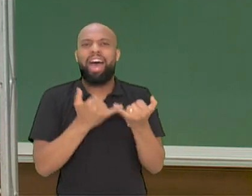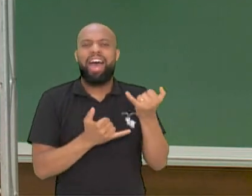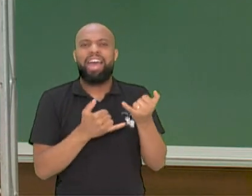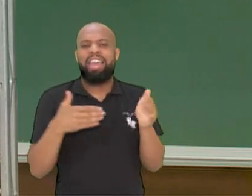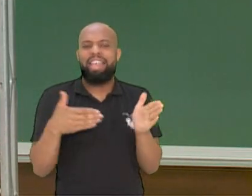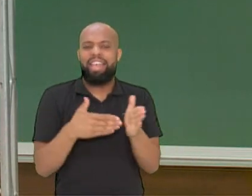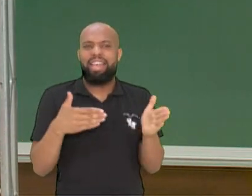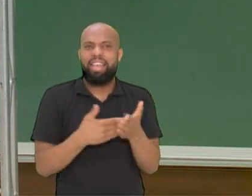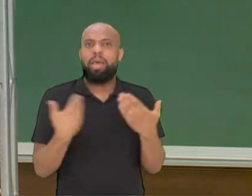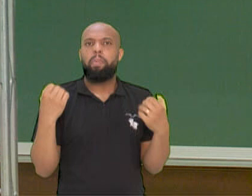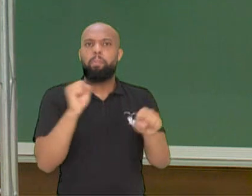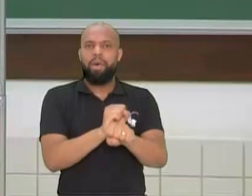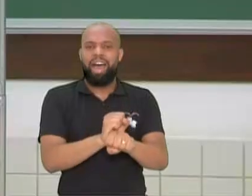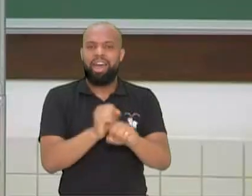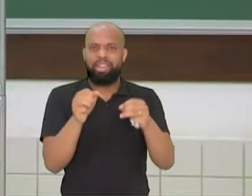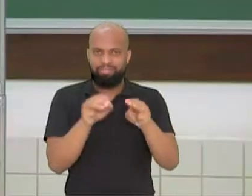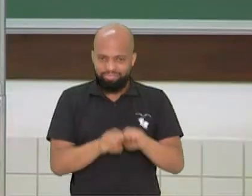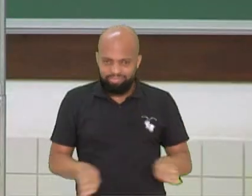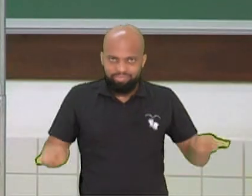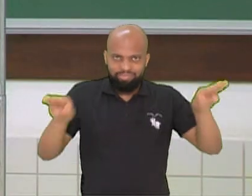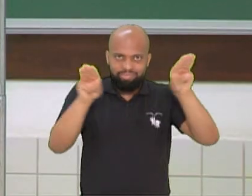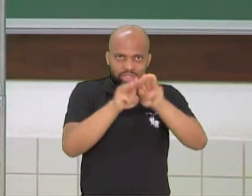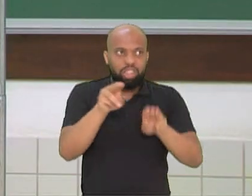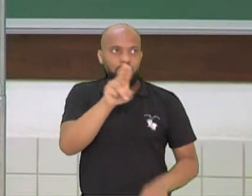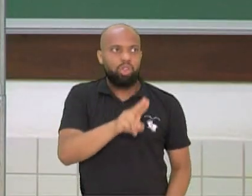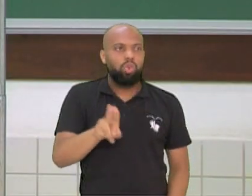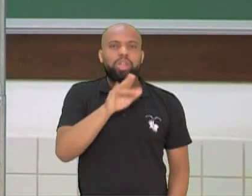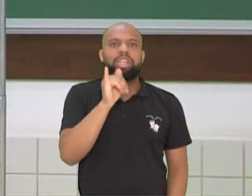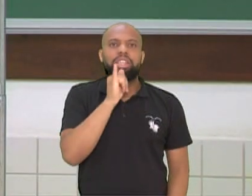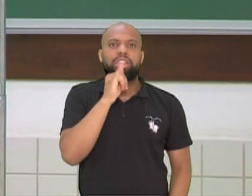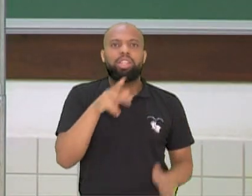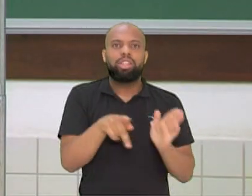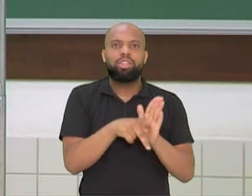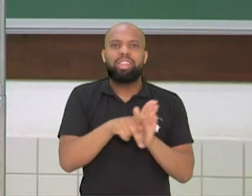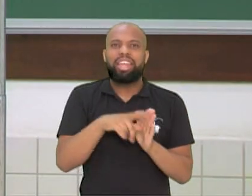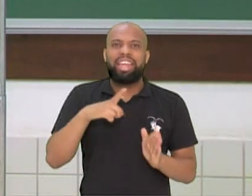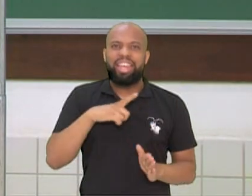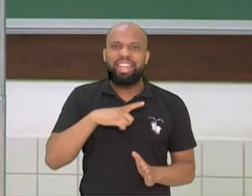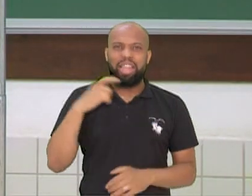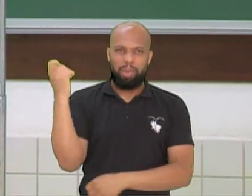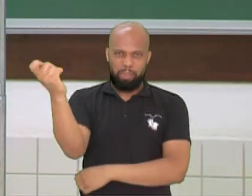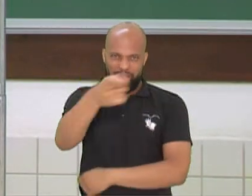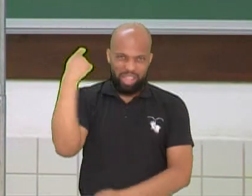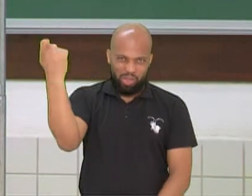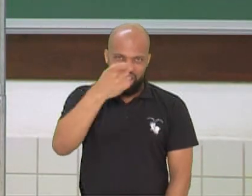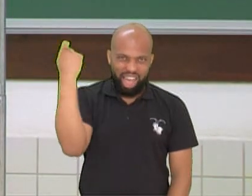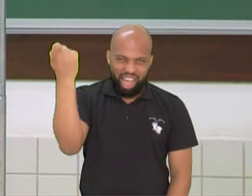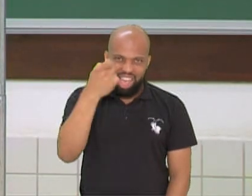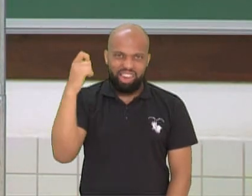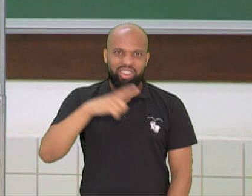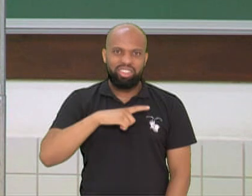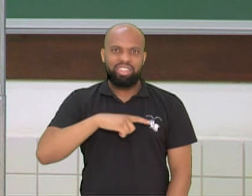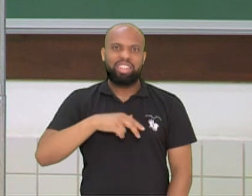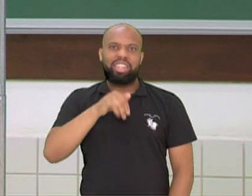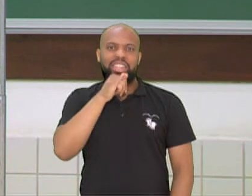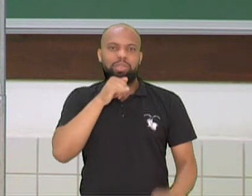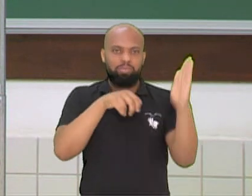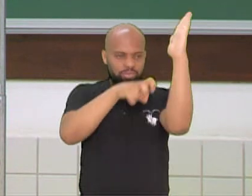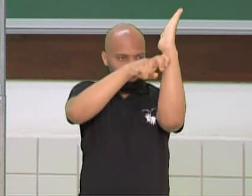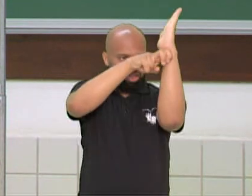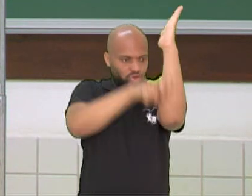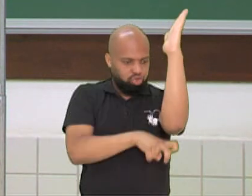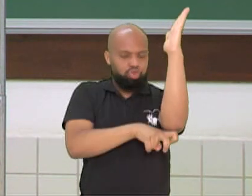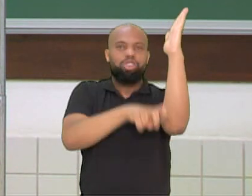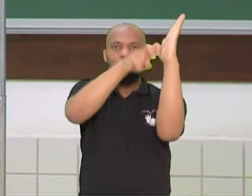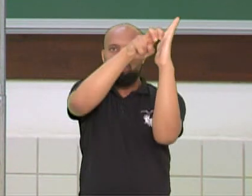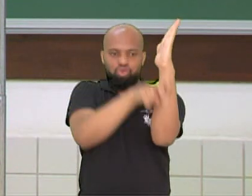tá? Já ouviram falar em freio magnético? Que é usado, por exemplo, lá na queda da torre do Beto Carreiro? Exatamente aquele efeito, tá? Então